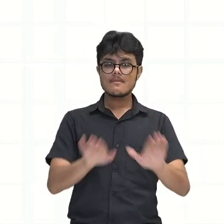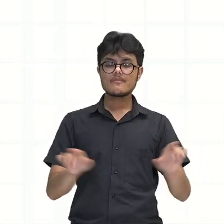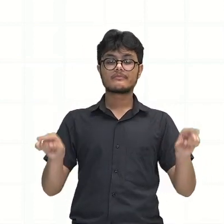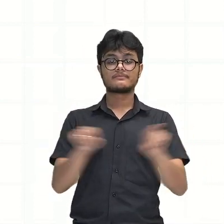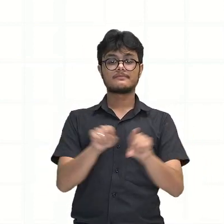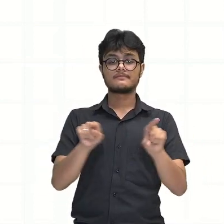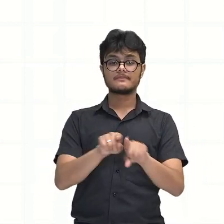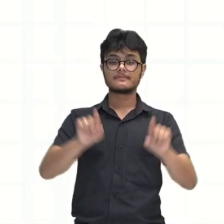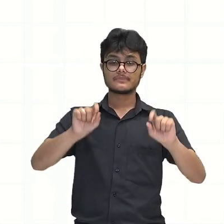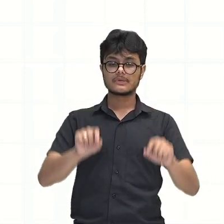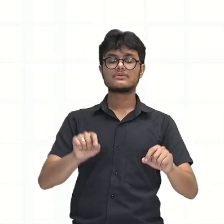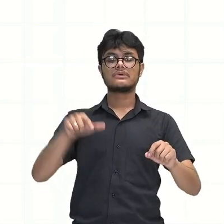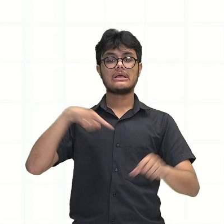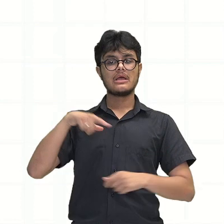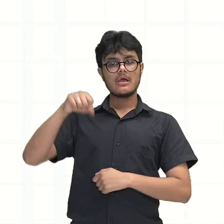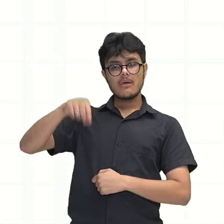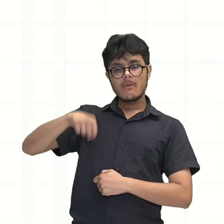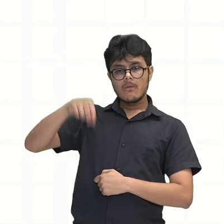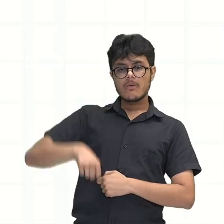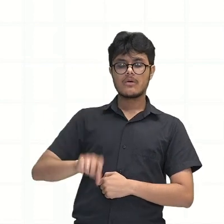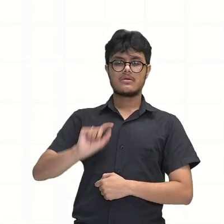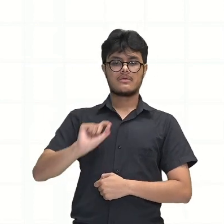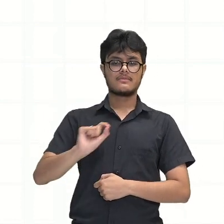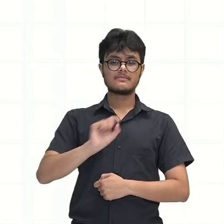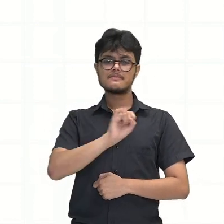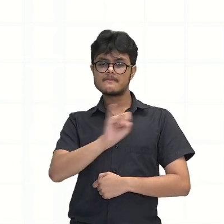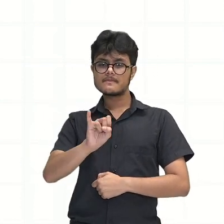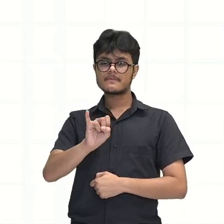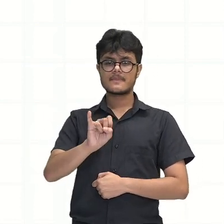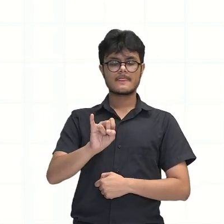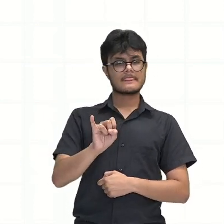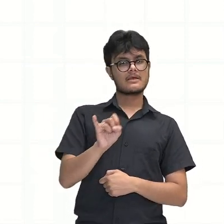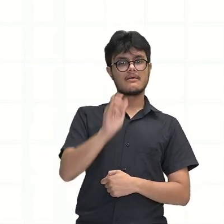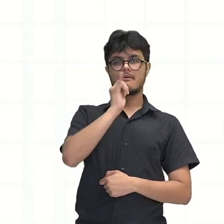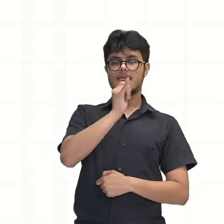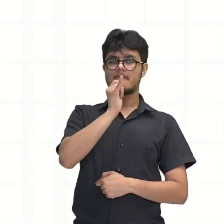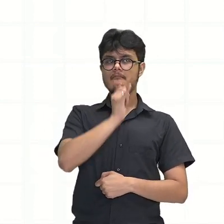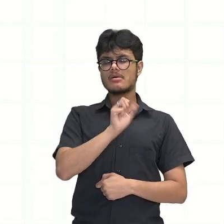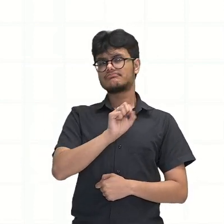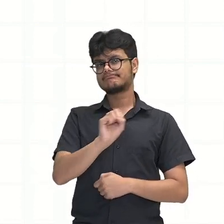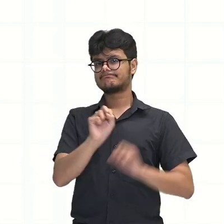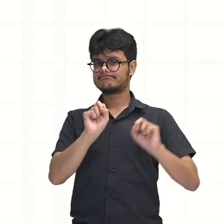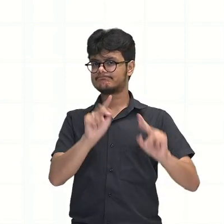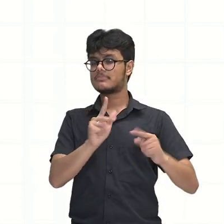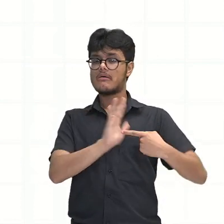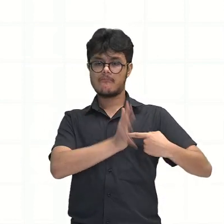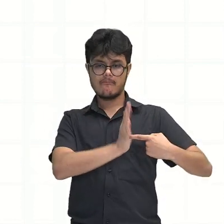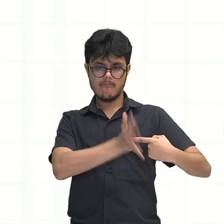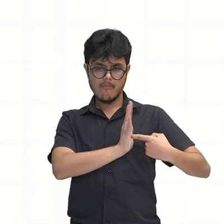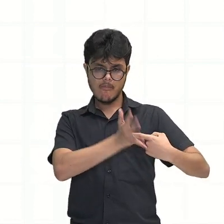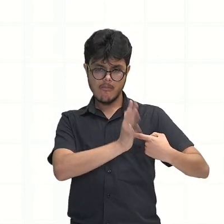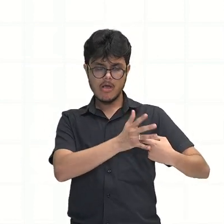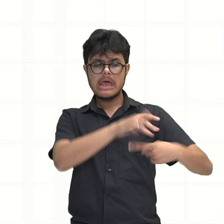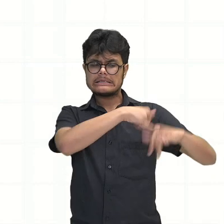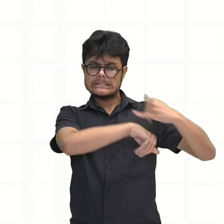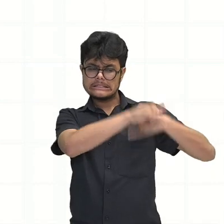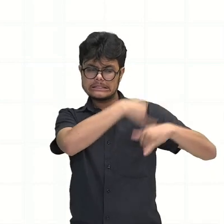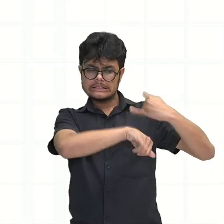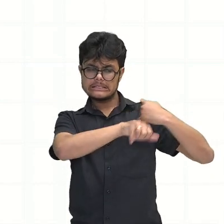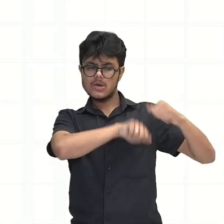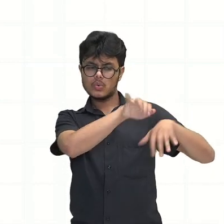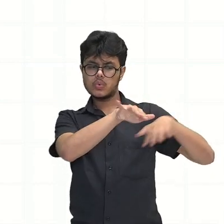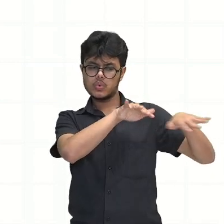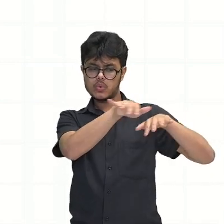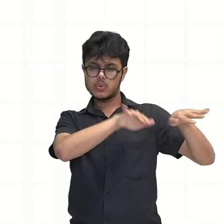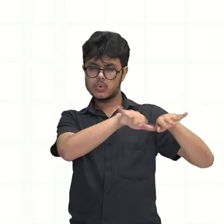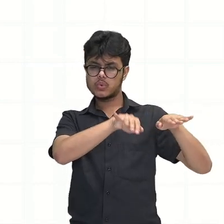dizer que se eu estou falando em combustão, se eu estou falando em geração de